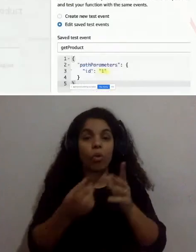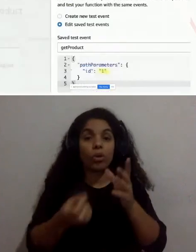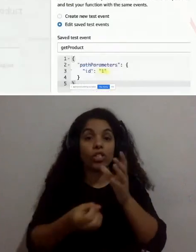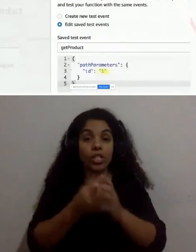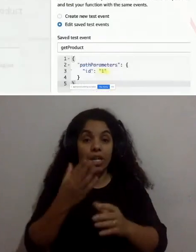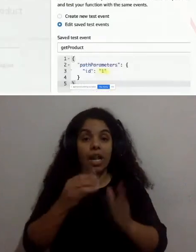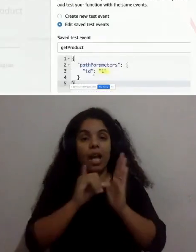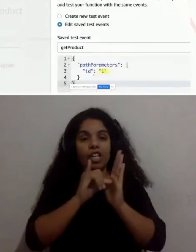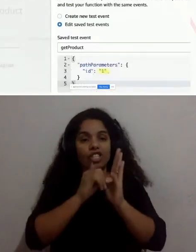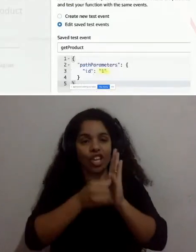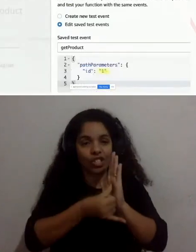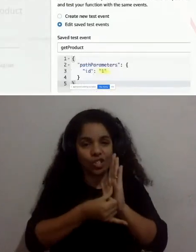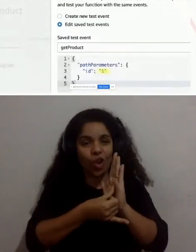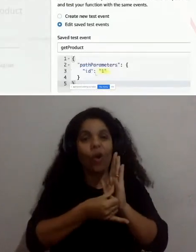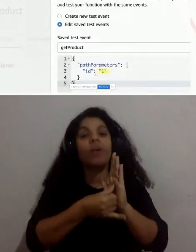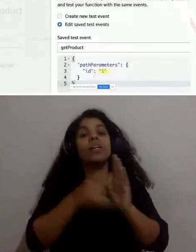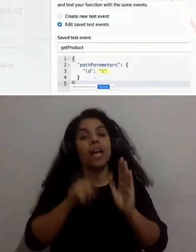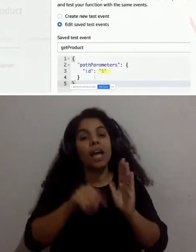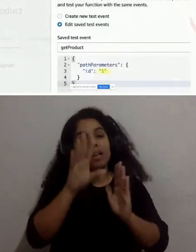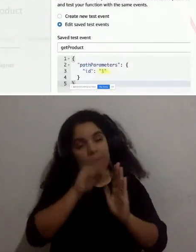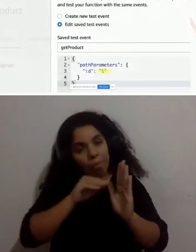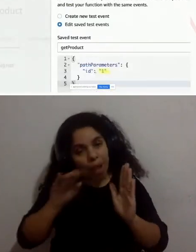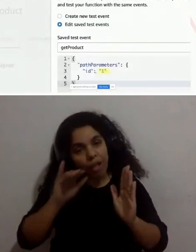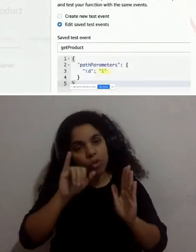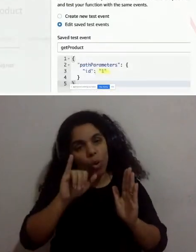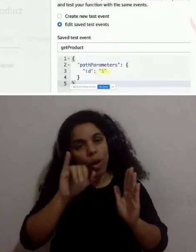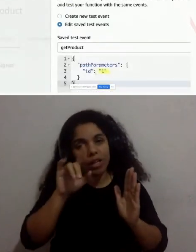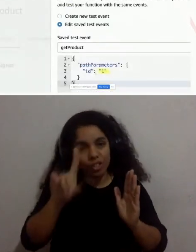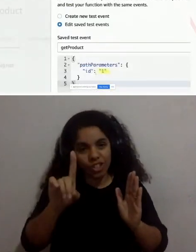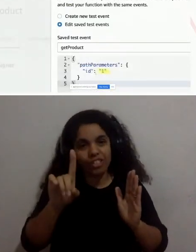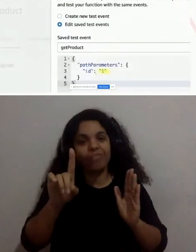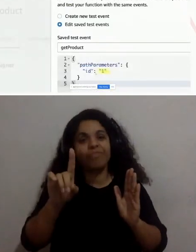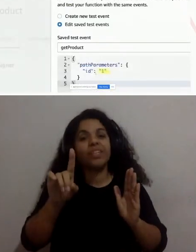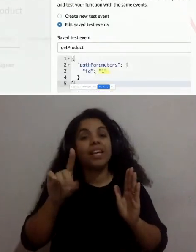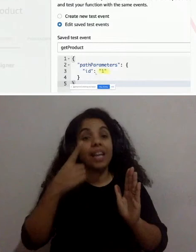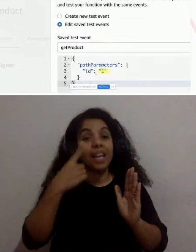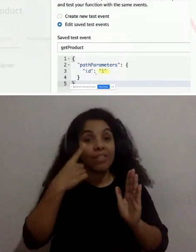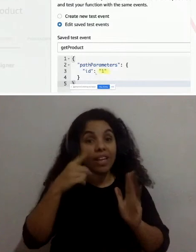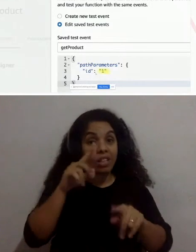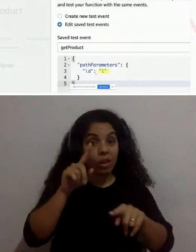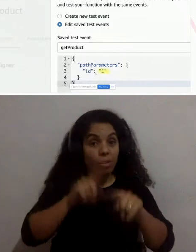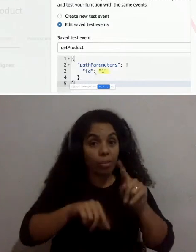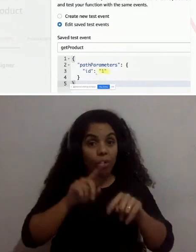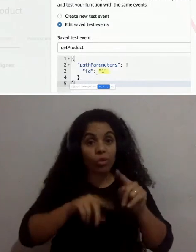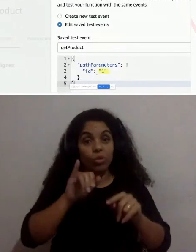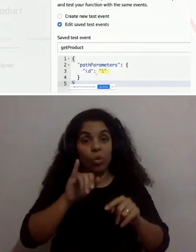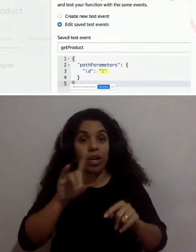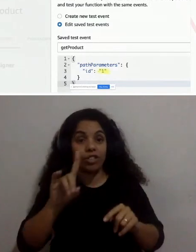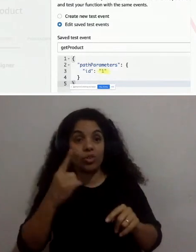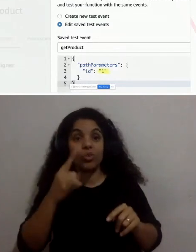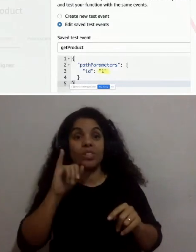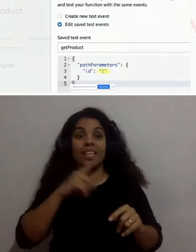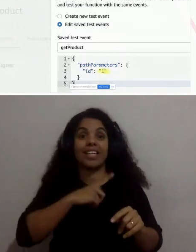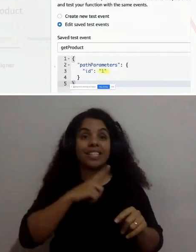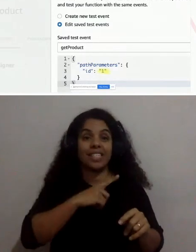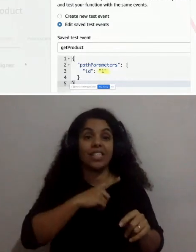um JSON, onde eu passo esse ID, então eu vou ver se o produto com o ID 1, se ele existe